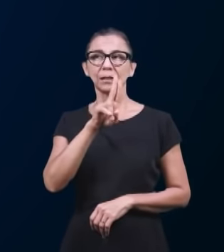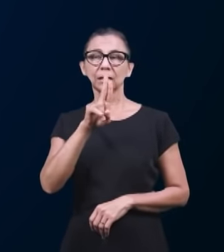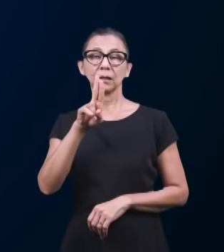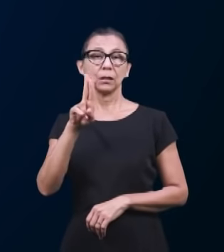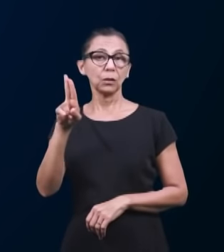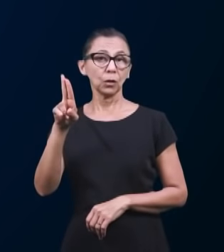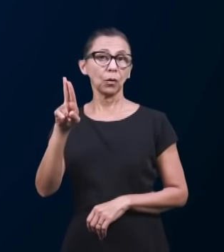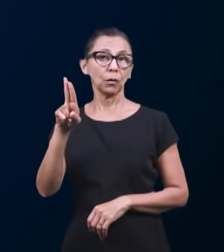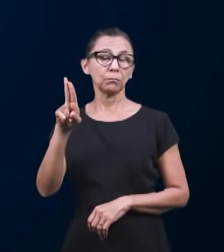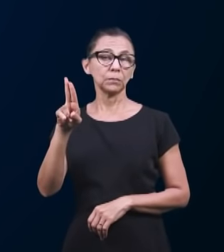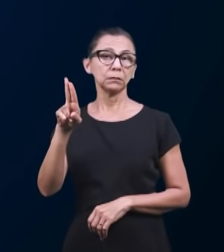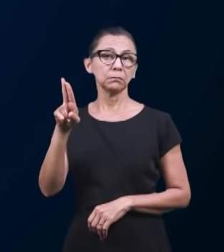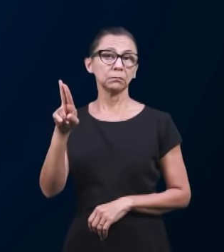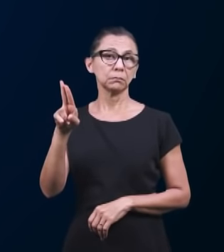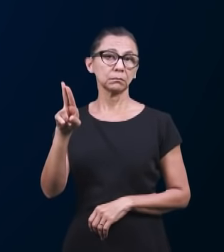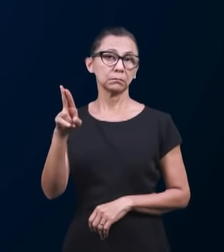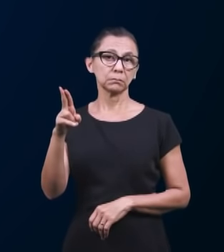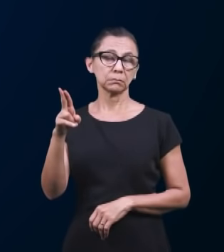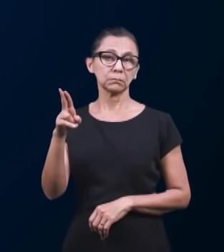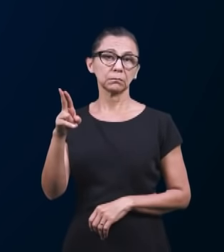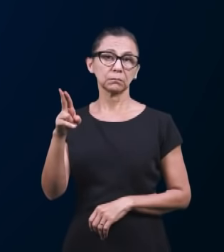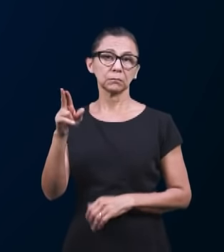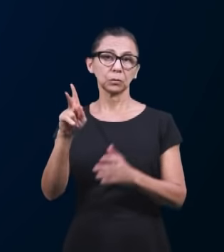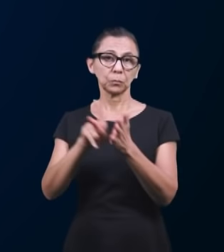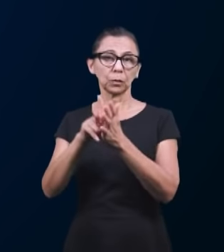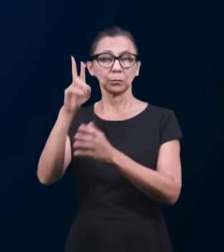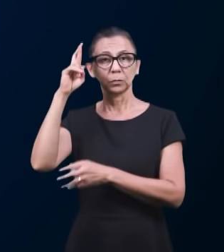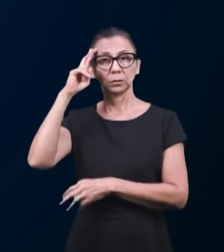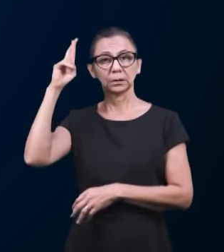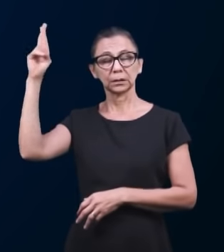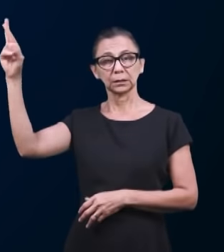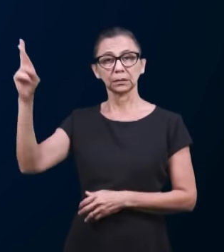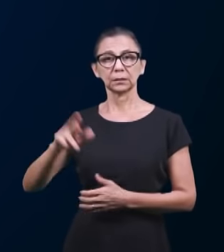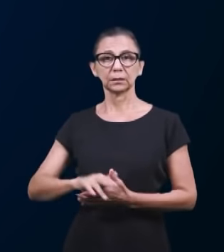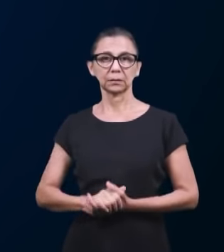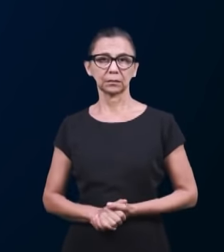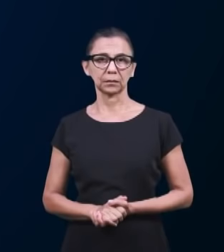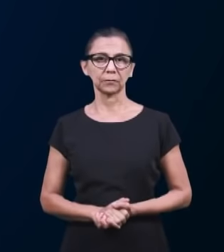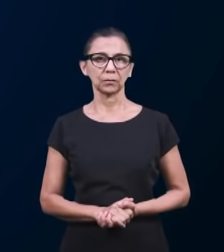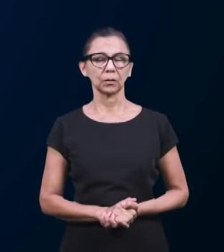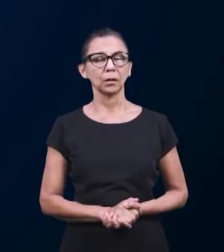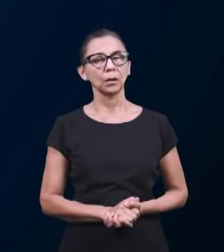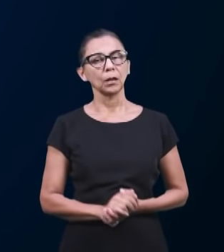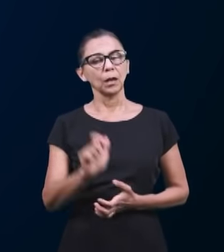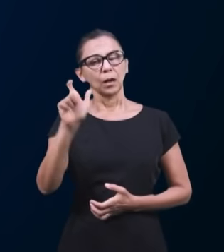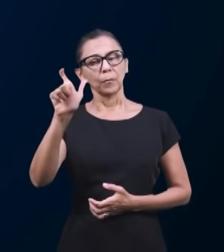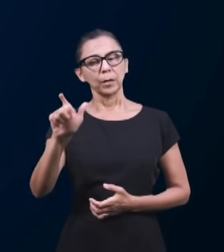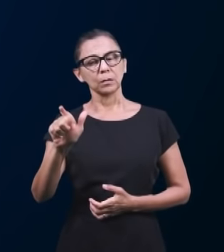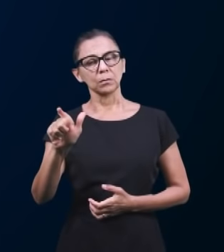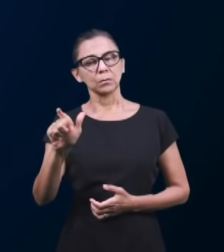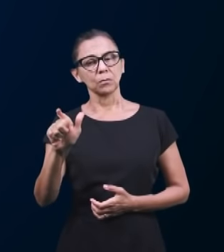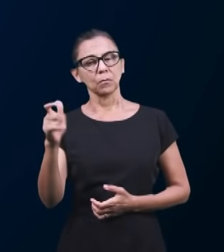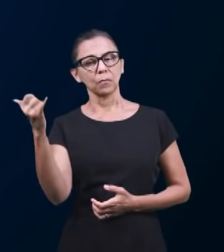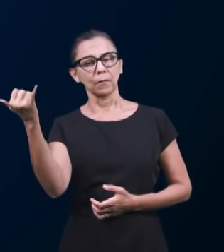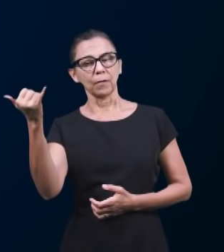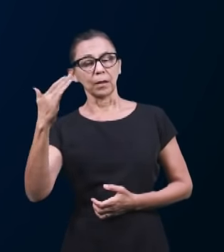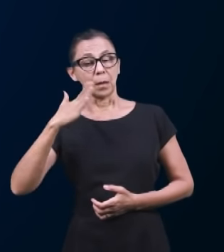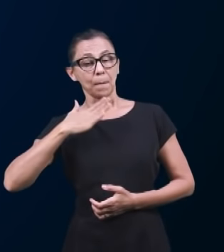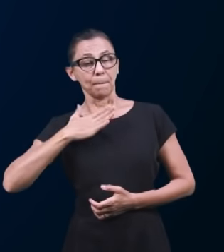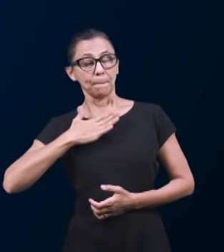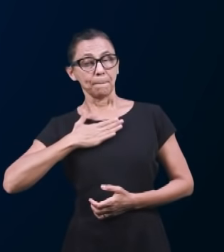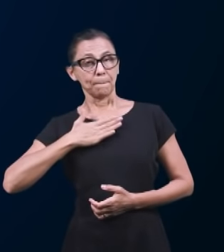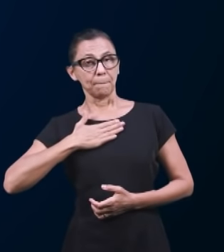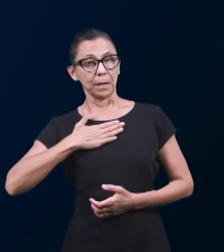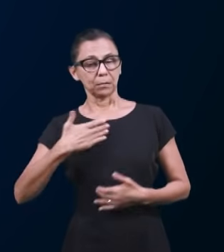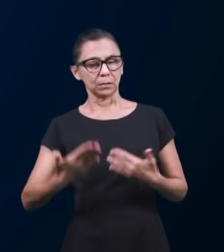de quem ele está interpretando, no caso, o próprio Senhor. O intérprete, ao dizer meus servos, quem está falando